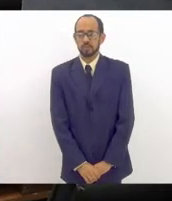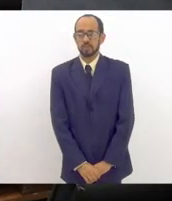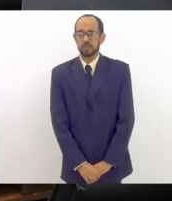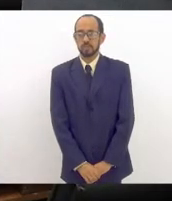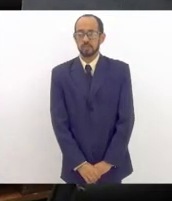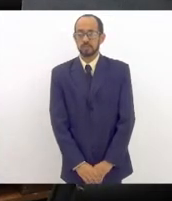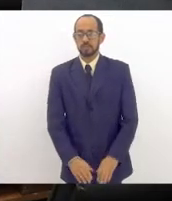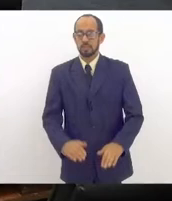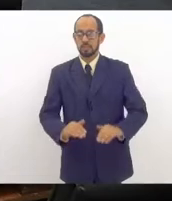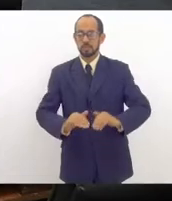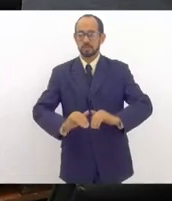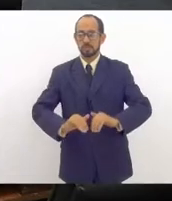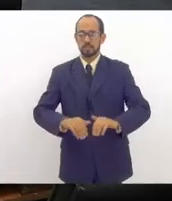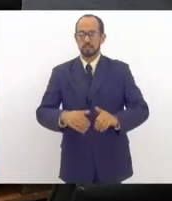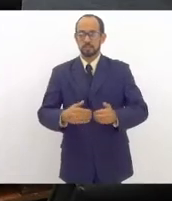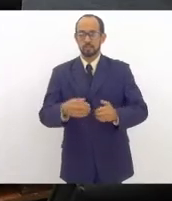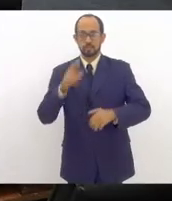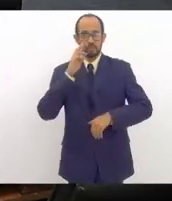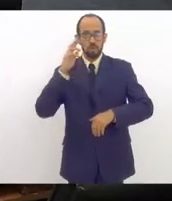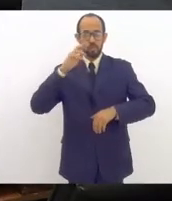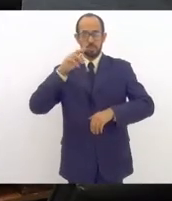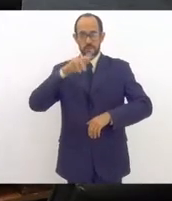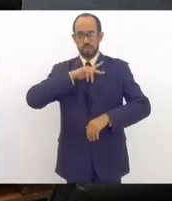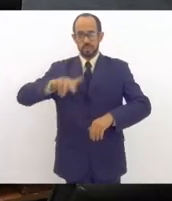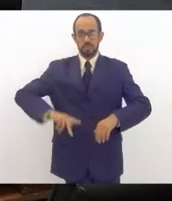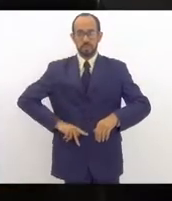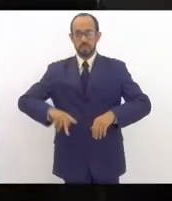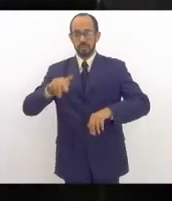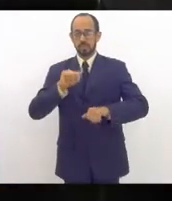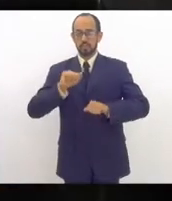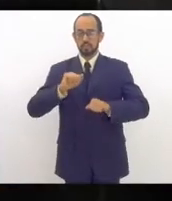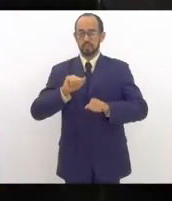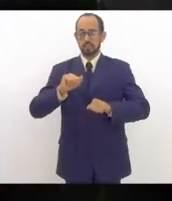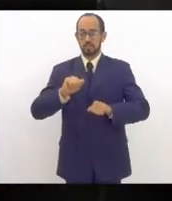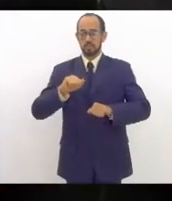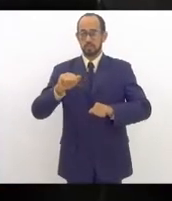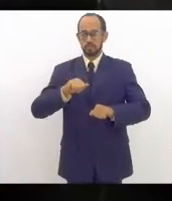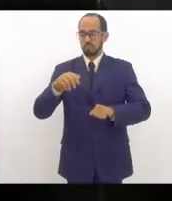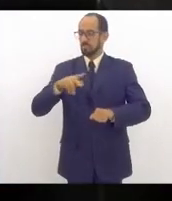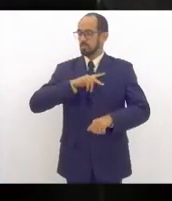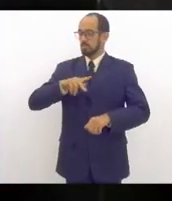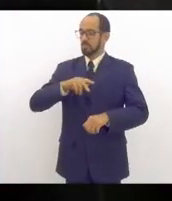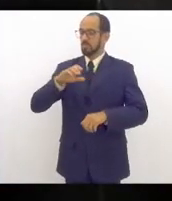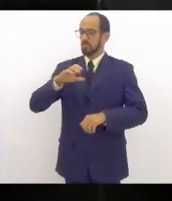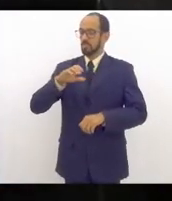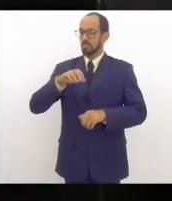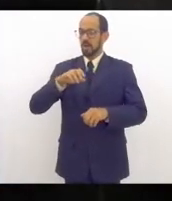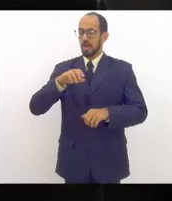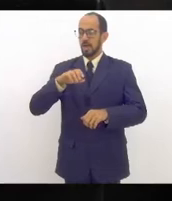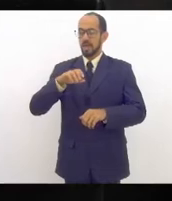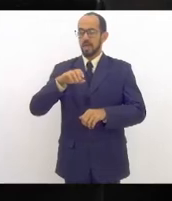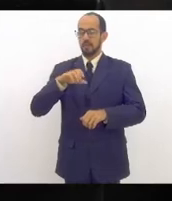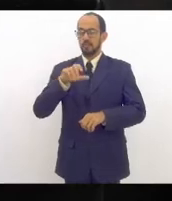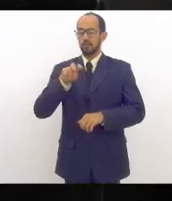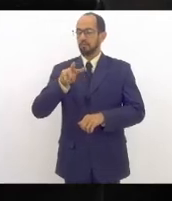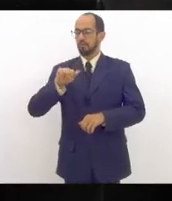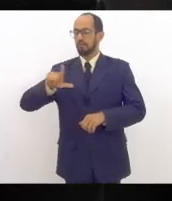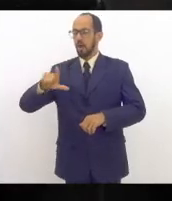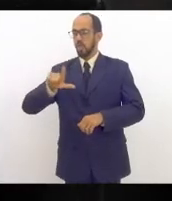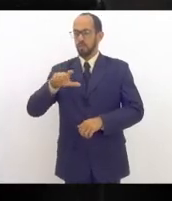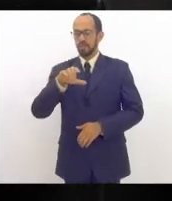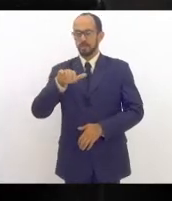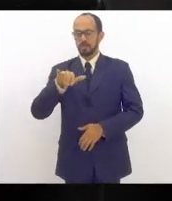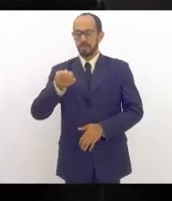só presidente em exercício Deputado Valdar Ceasa senhoras